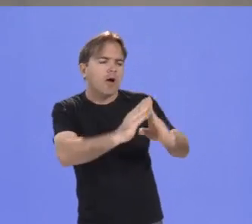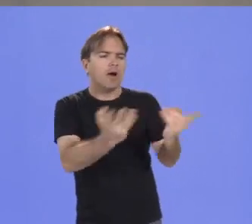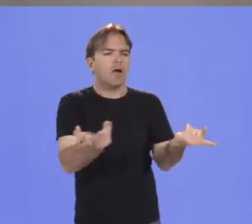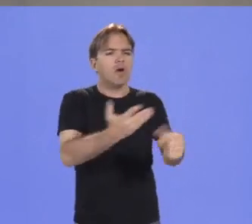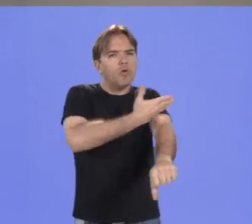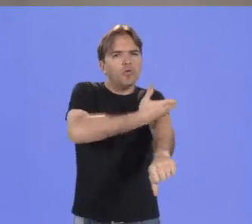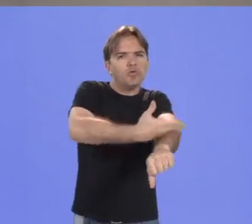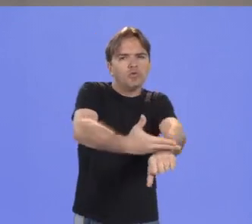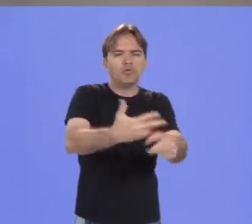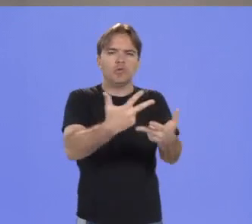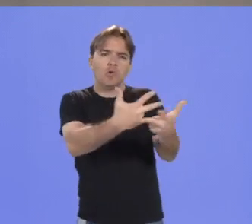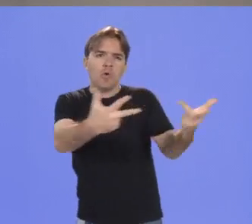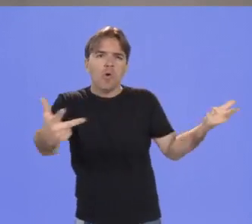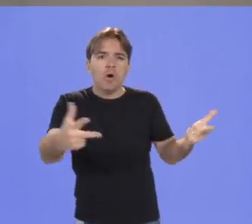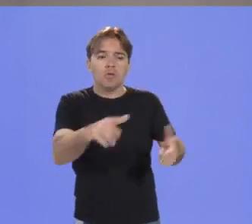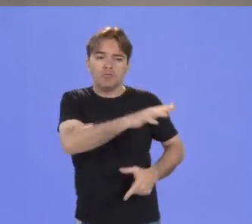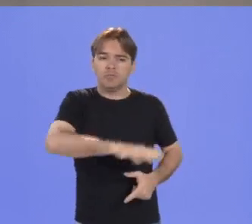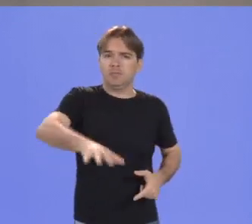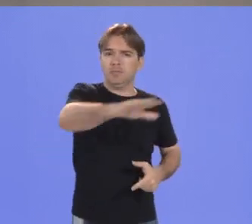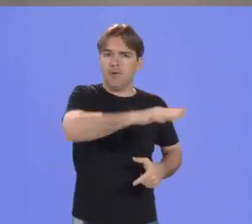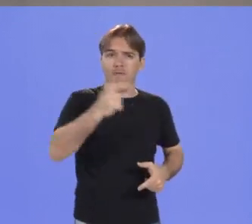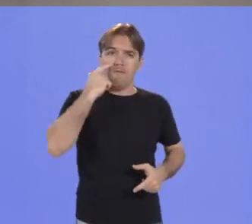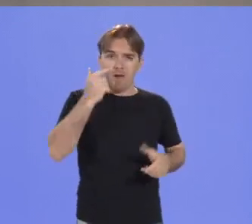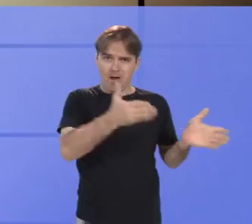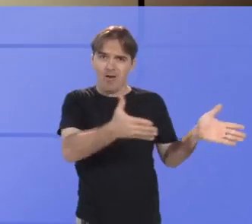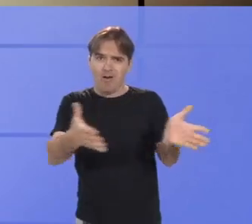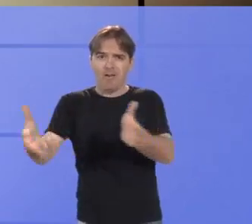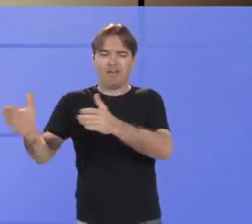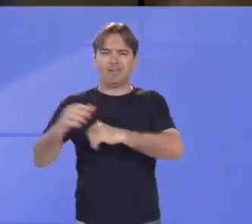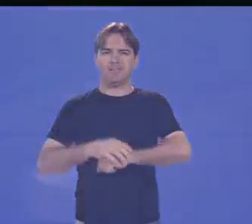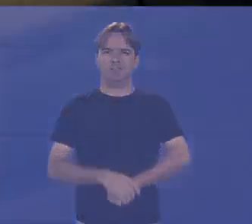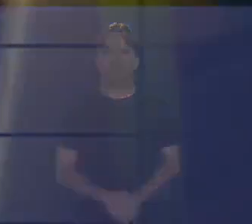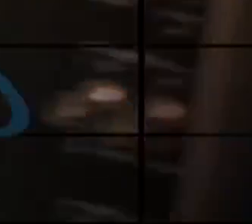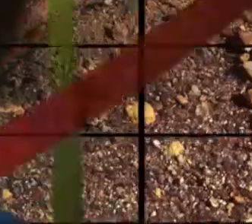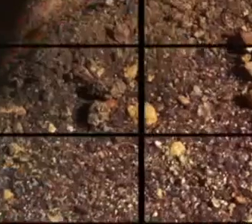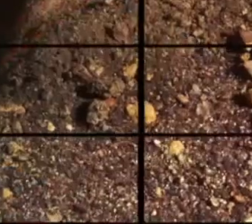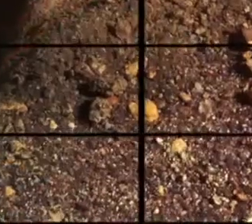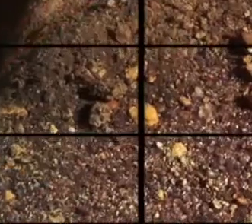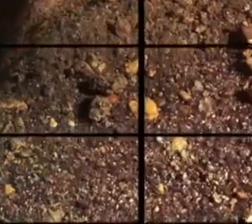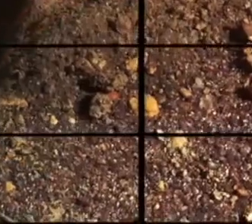moradia, costumes e práticas desses povos. Acompanhe.